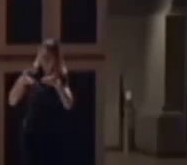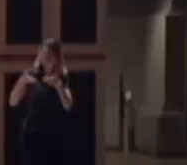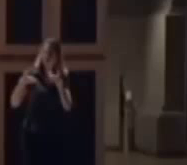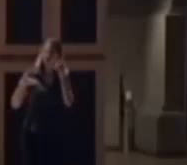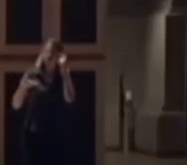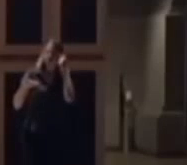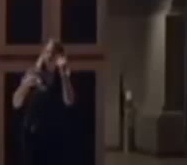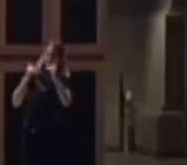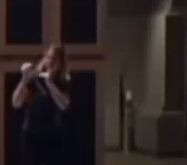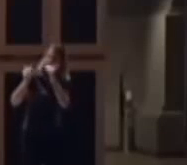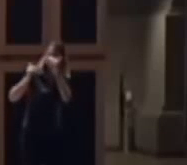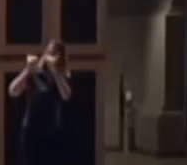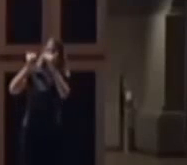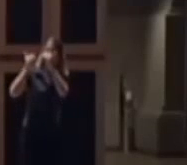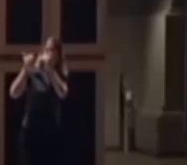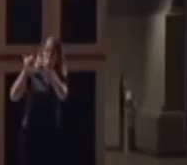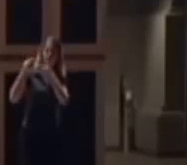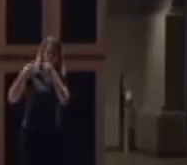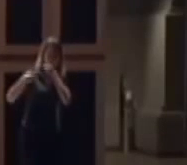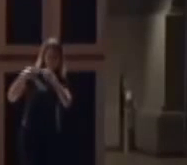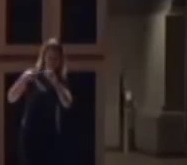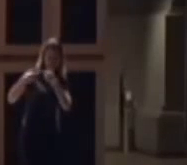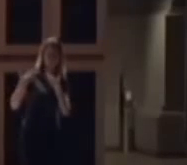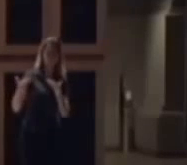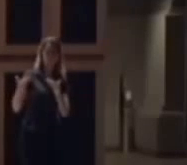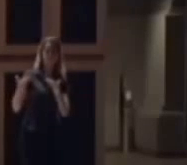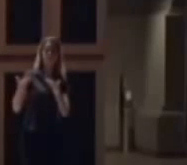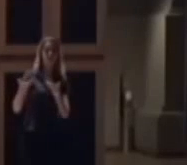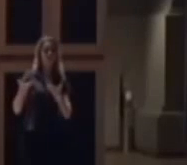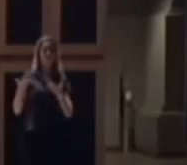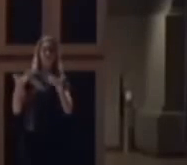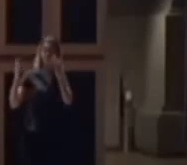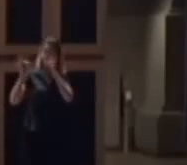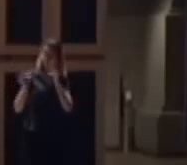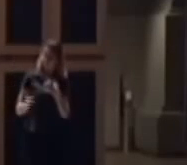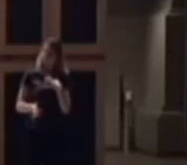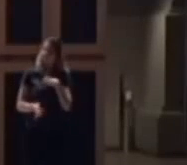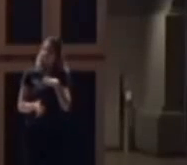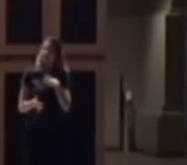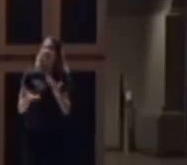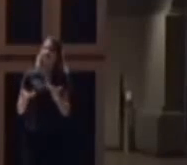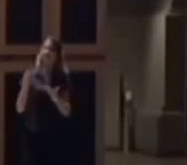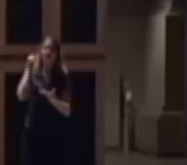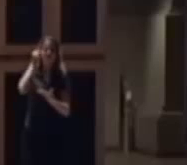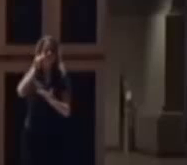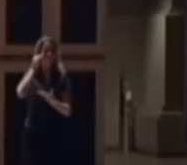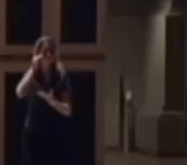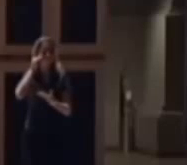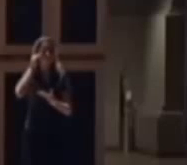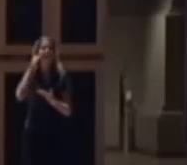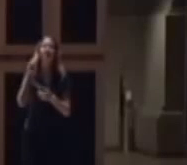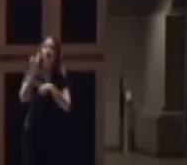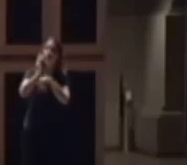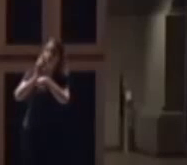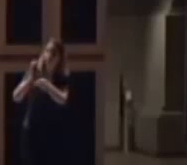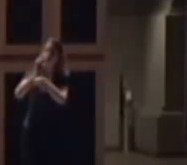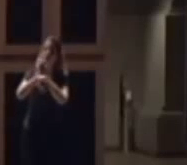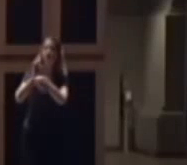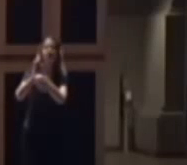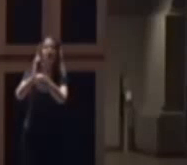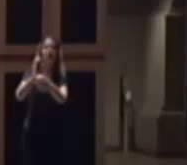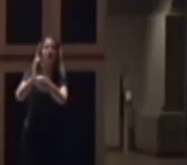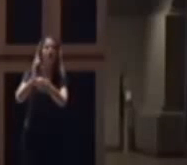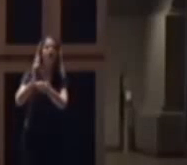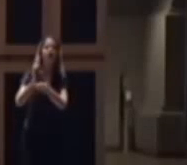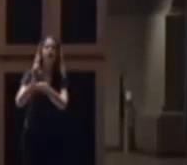de desenvolvimento mesmo dessas políticas. Então, a felicidade também de ter, além das experiências do Estado e do município,